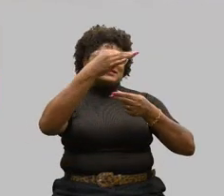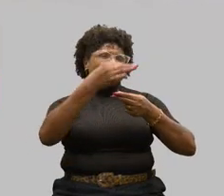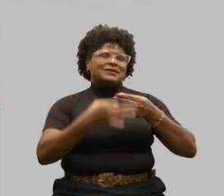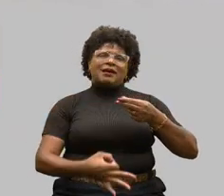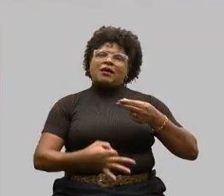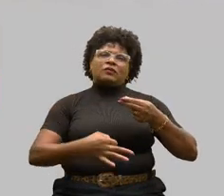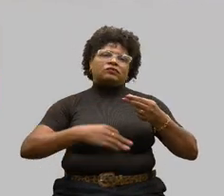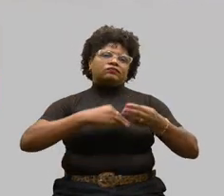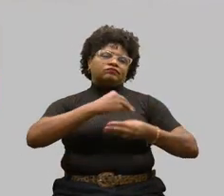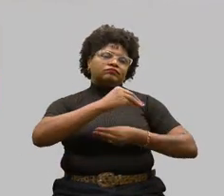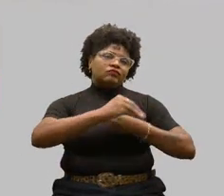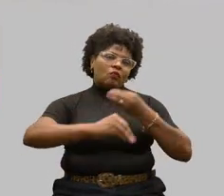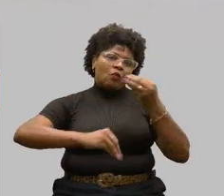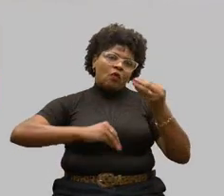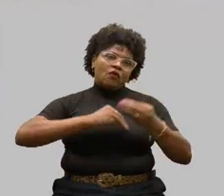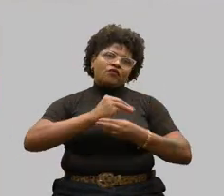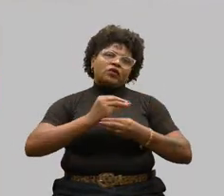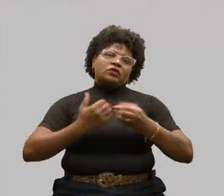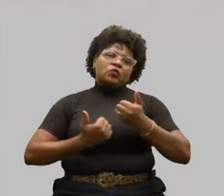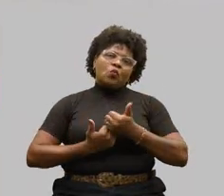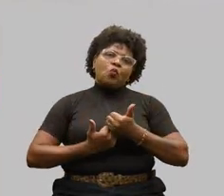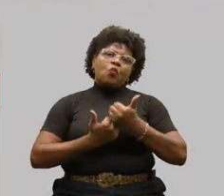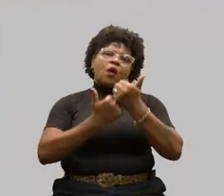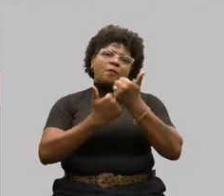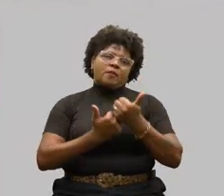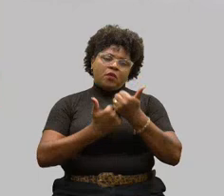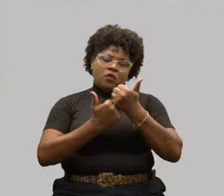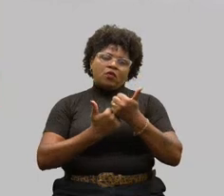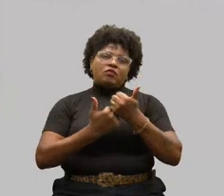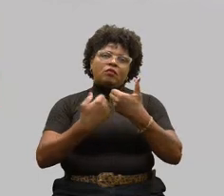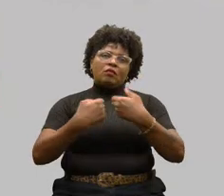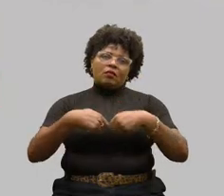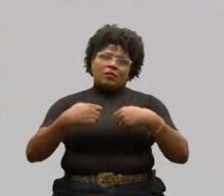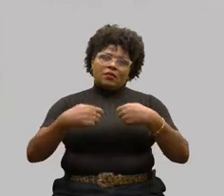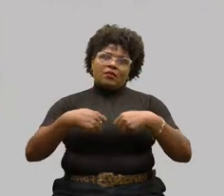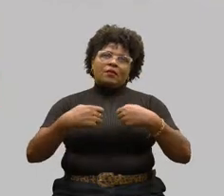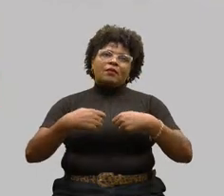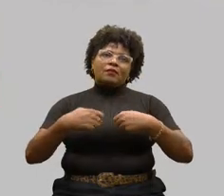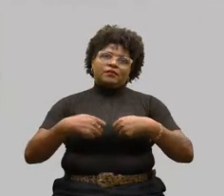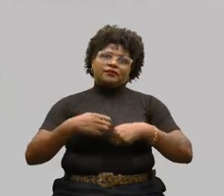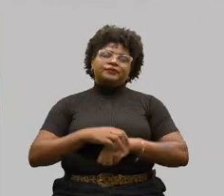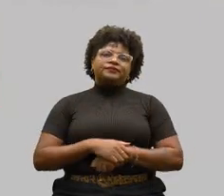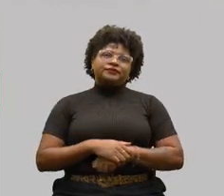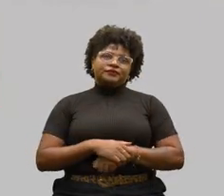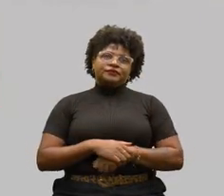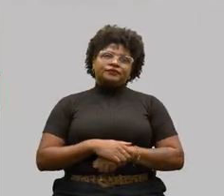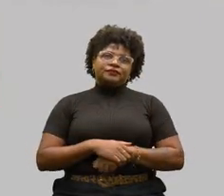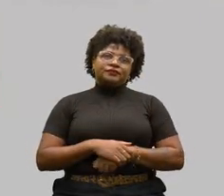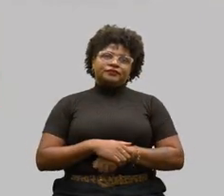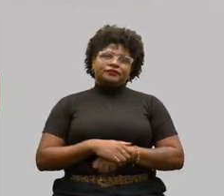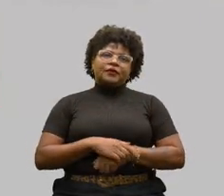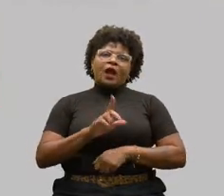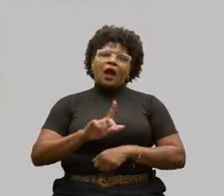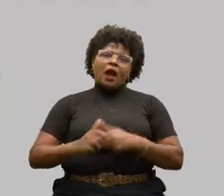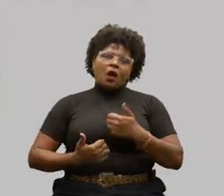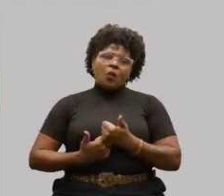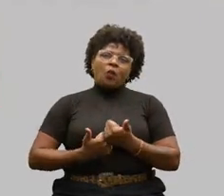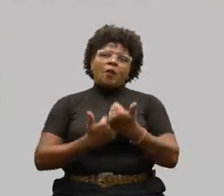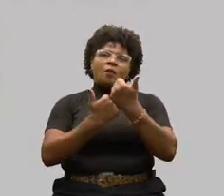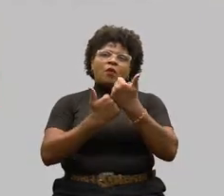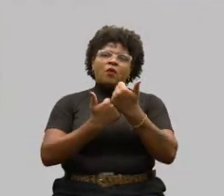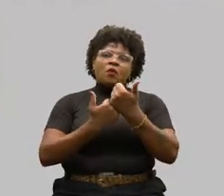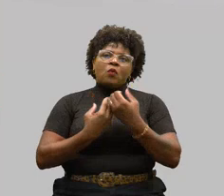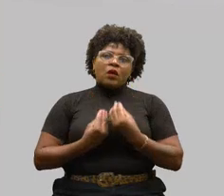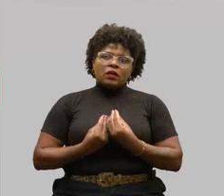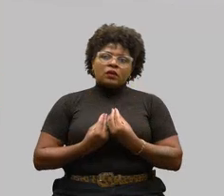é com o apoio que esse sujeito necessita nem mais e nem menos o apoio tem sedado